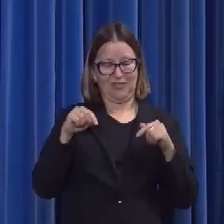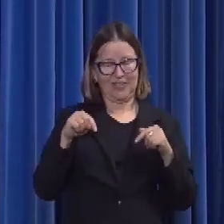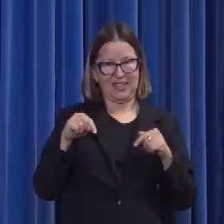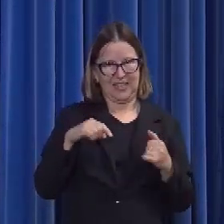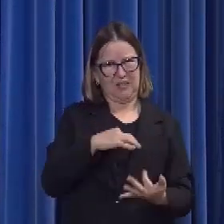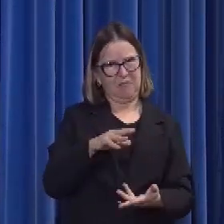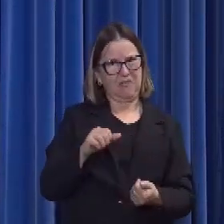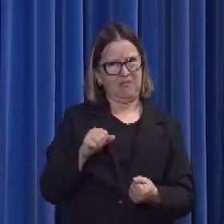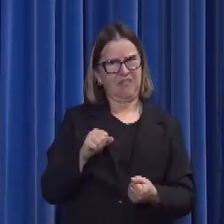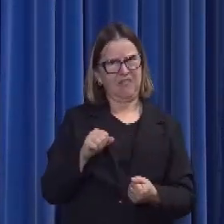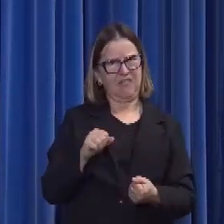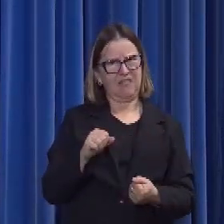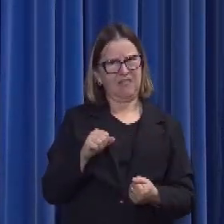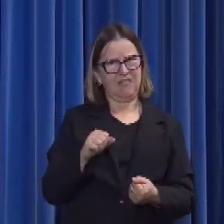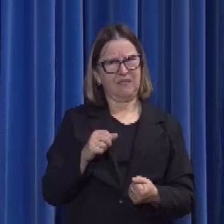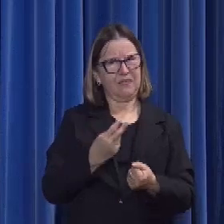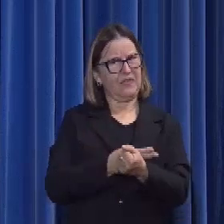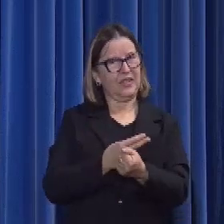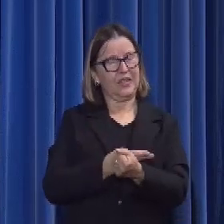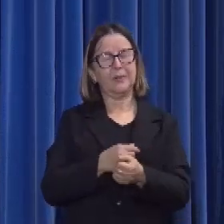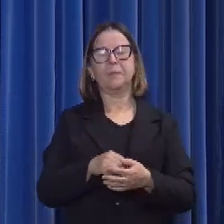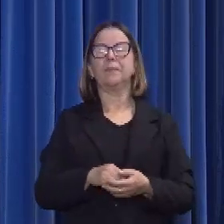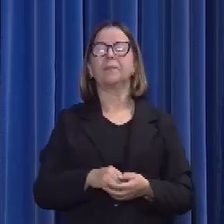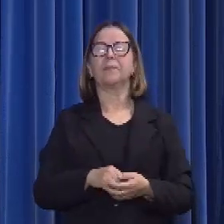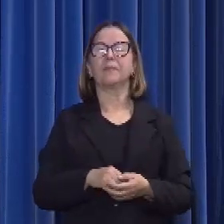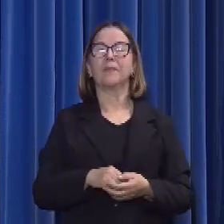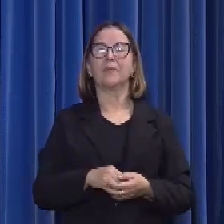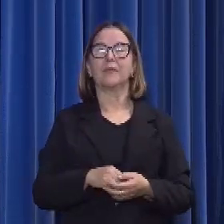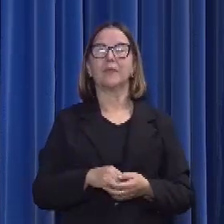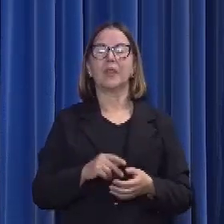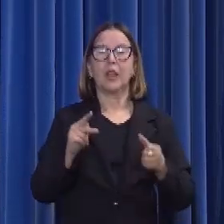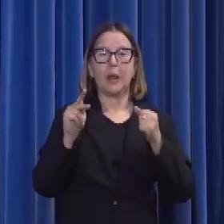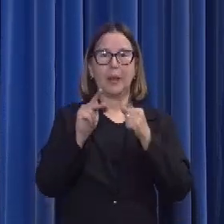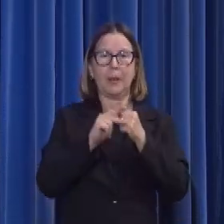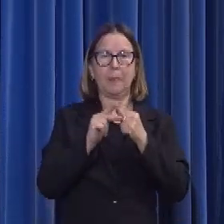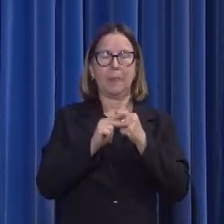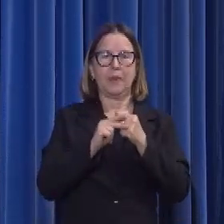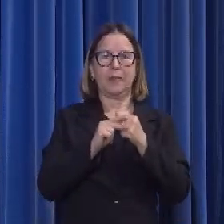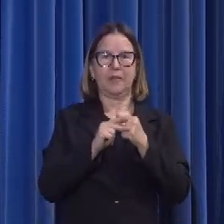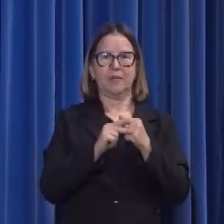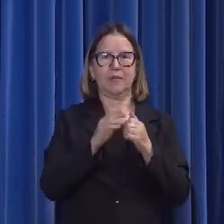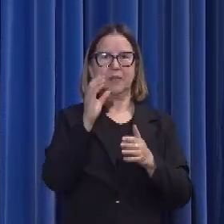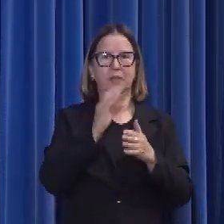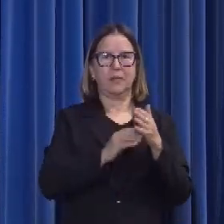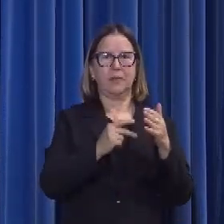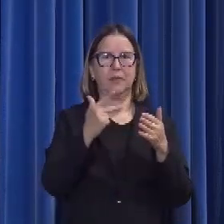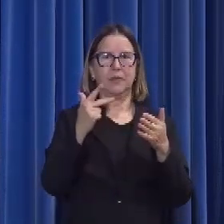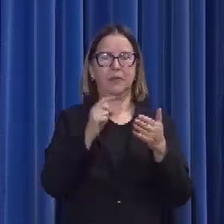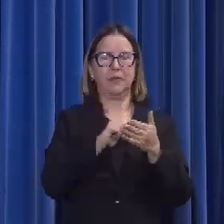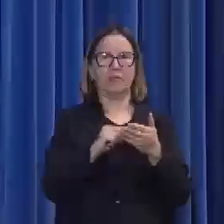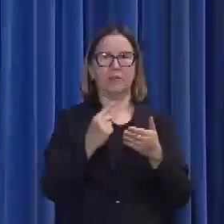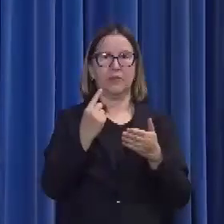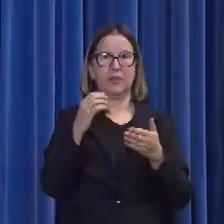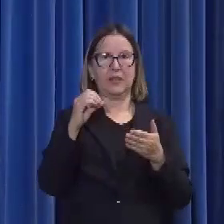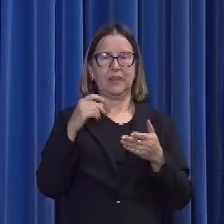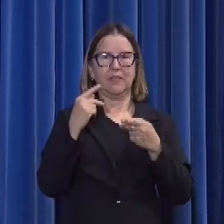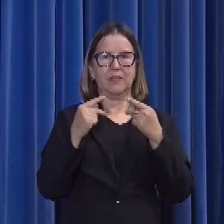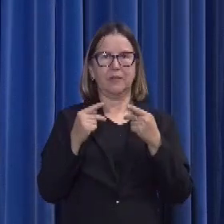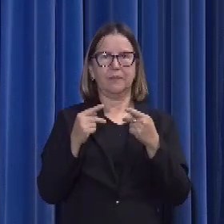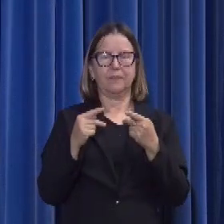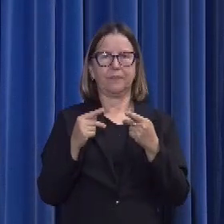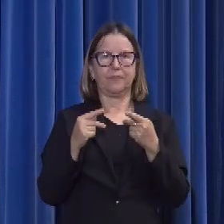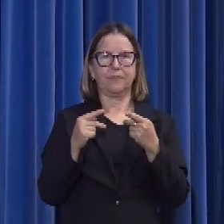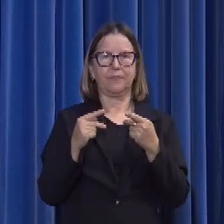lá. E o que Pedro vai dizer aqui no capítulo 3, versículo de 10 a 13? Virá, entretanto,